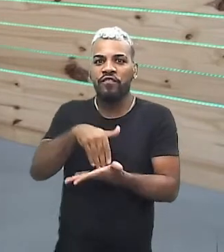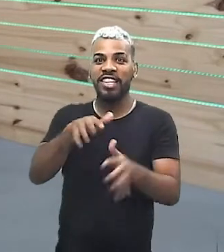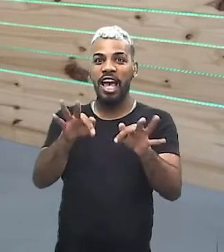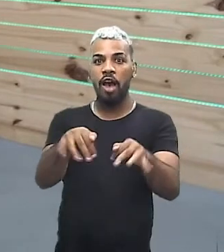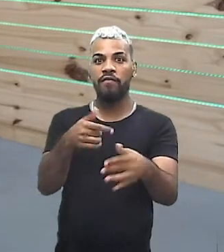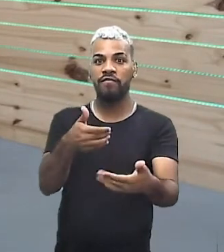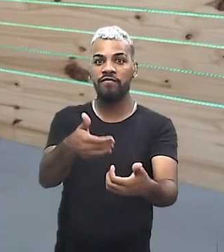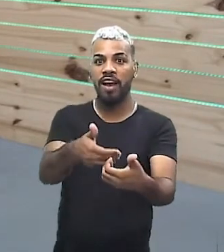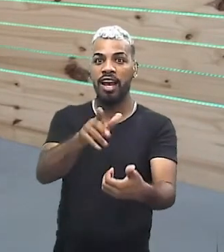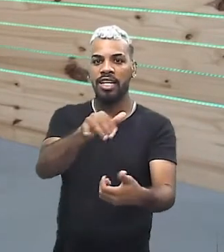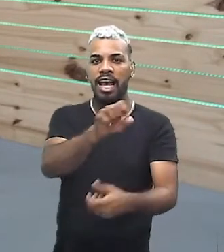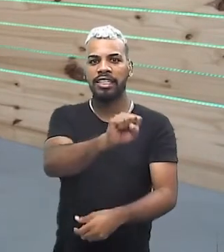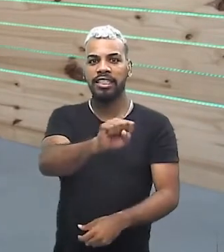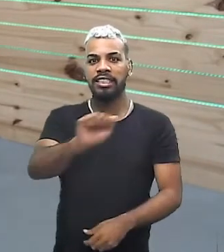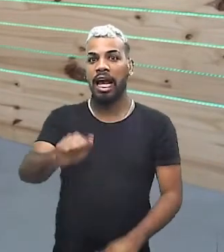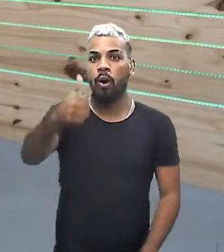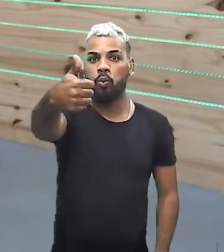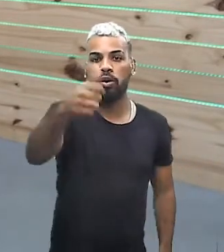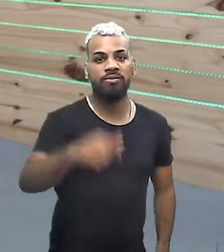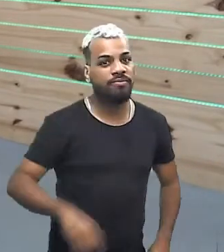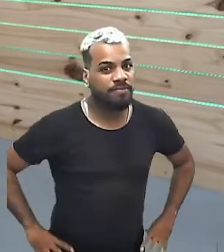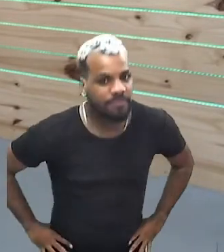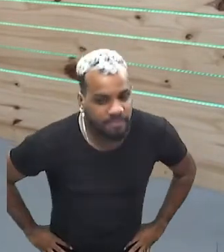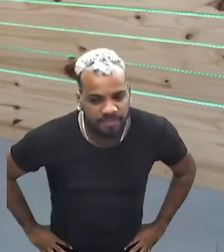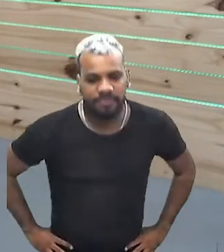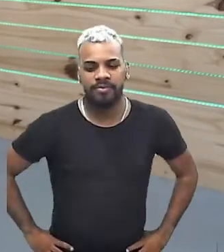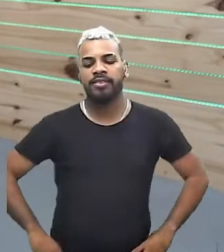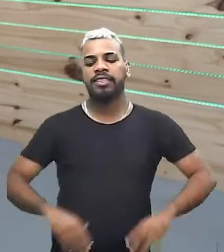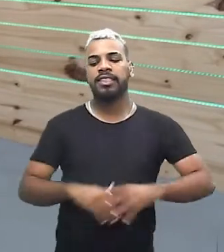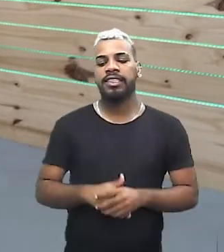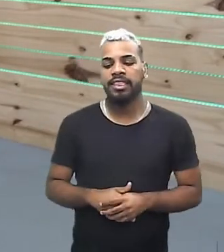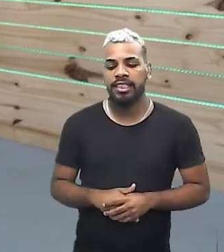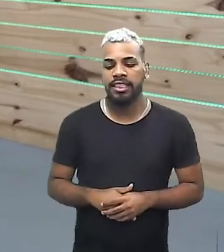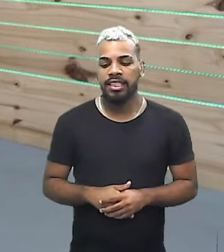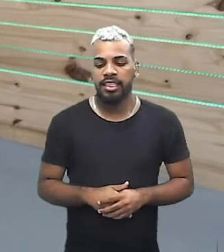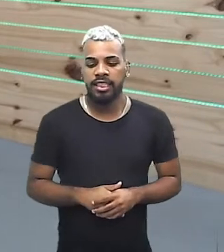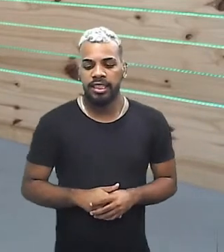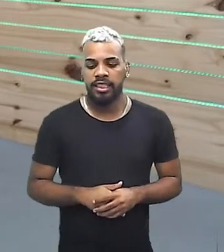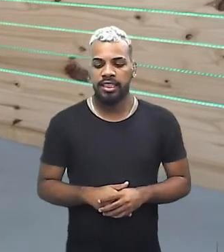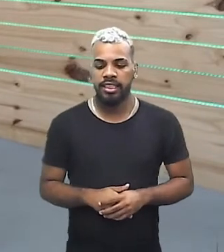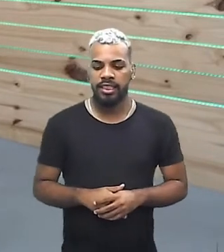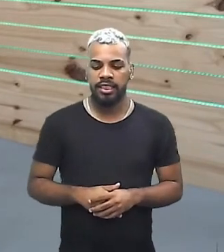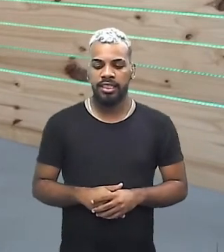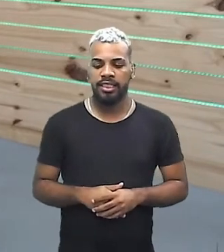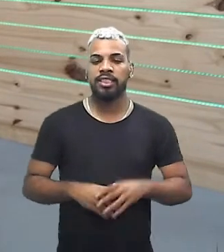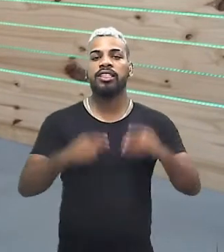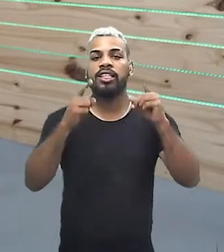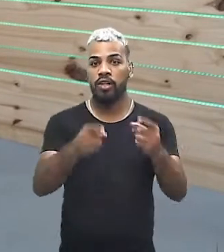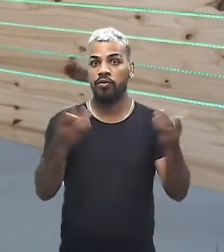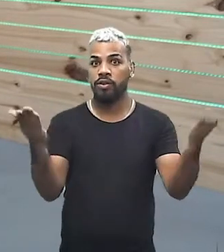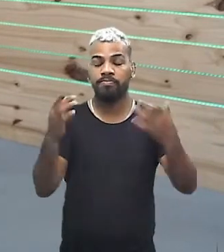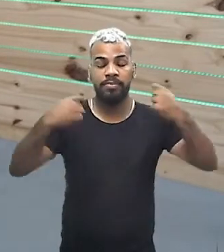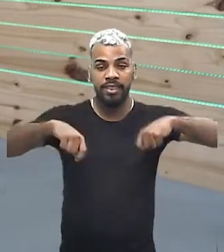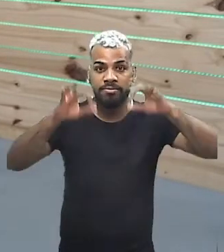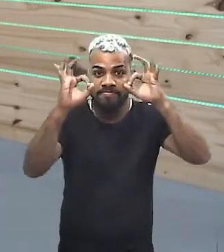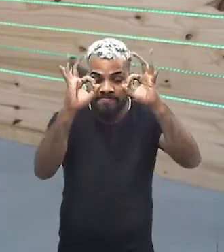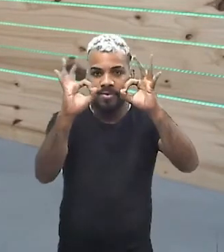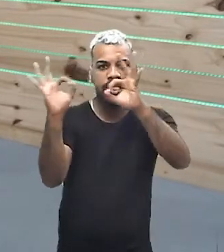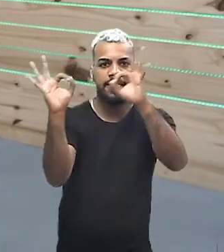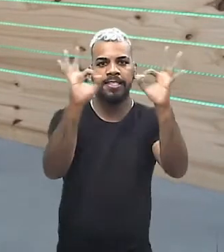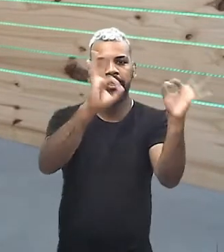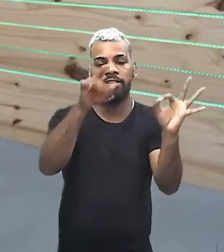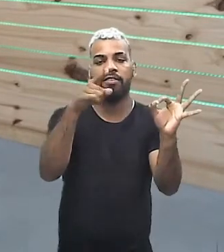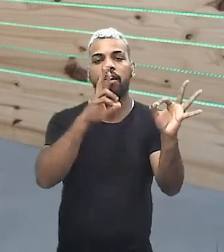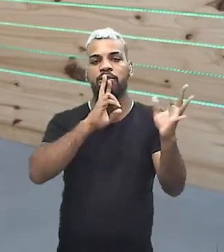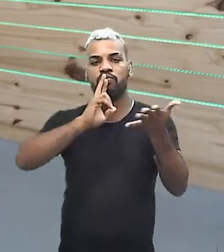educape para o ssa1 Então olha eu preciso que vocês fiquem muito ligado hoje porque a gente vai começar